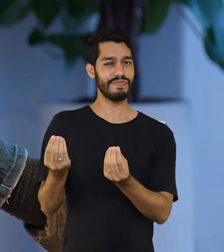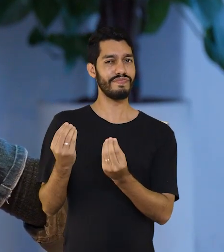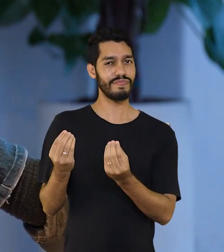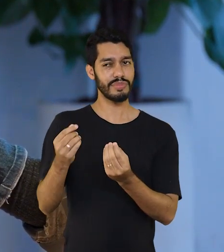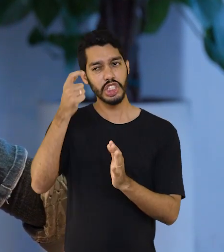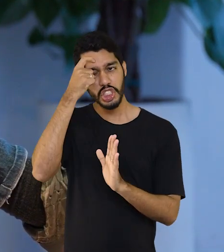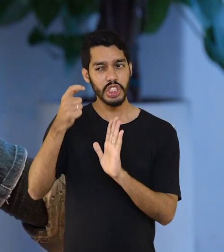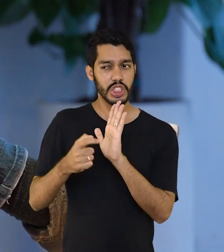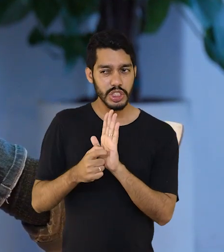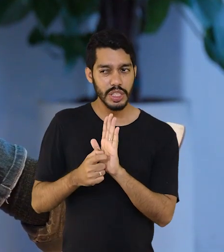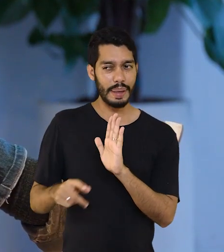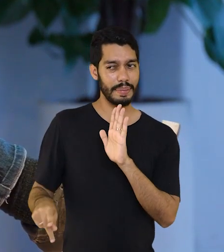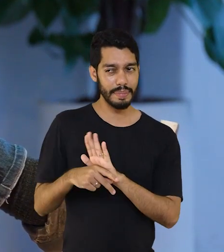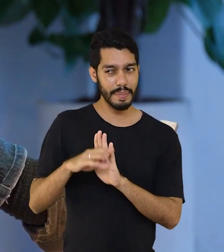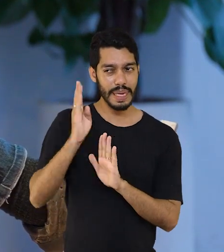do Brasil,